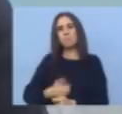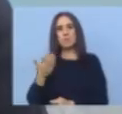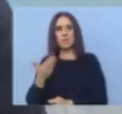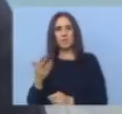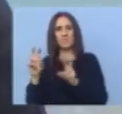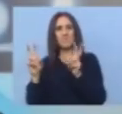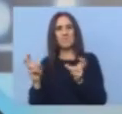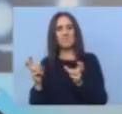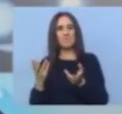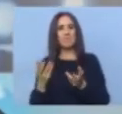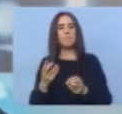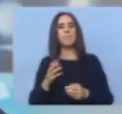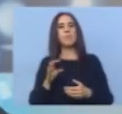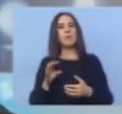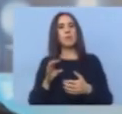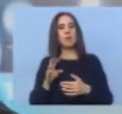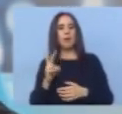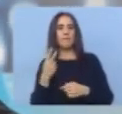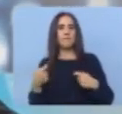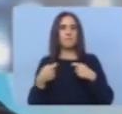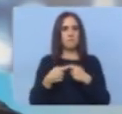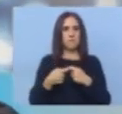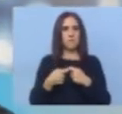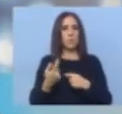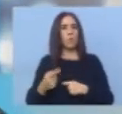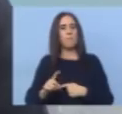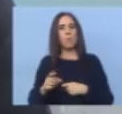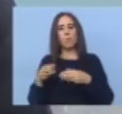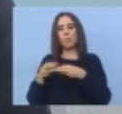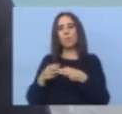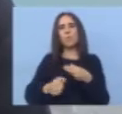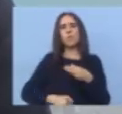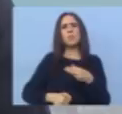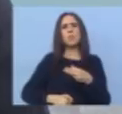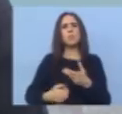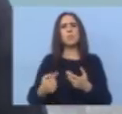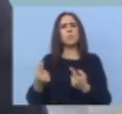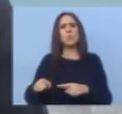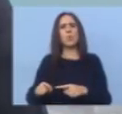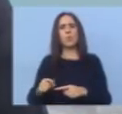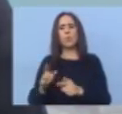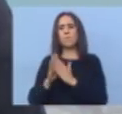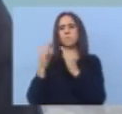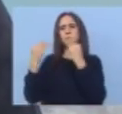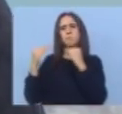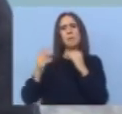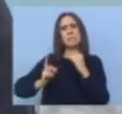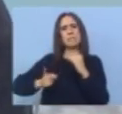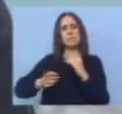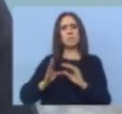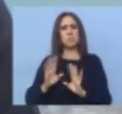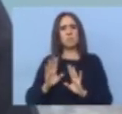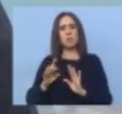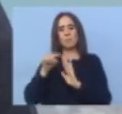No fundo, relacionar as duas vertentes. Não só os núcleos católicos não procuram ser catequese doutrinal, de dizer quais é que são os